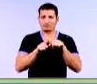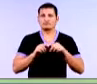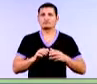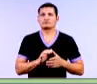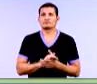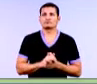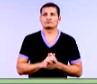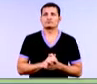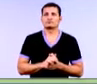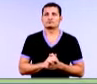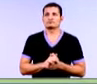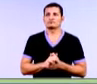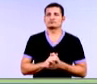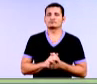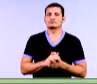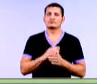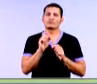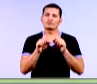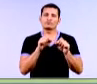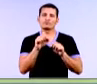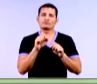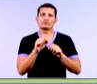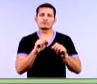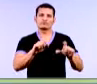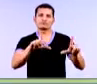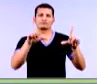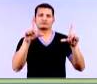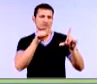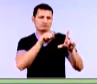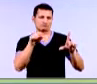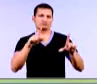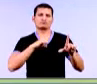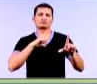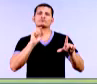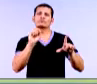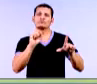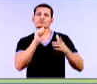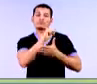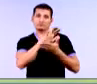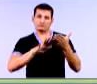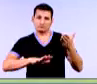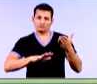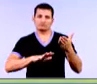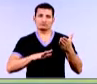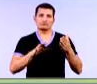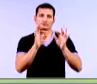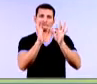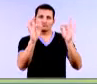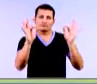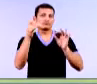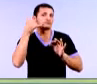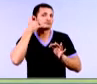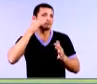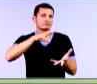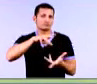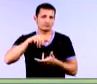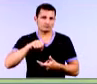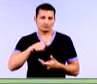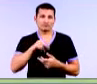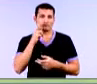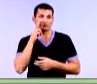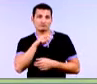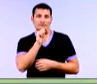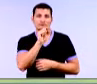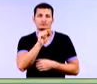Uhum. E o que eu estou mostrando na tela? Eu estou mostrando o texto Alô Mundo. Observem aqui apenas